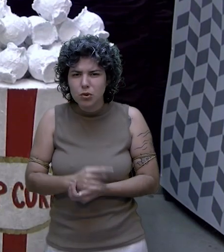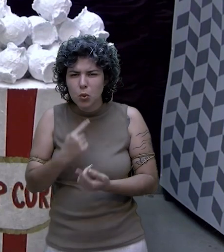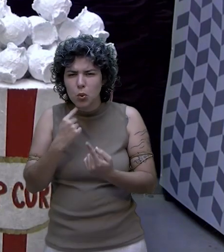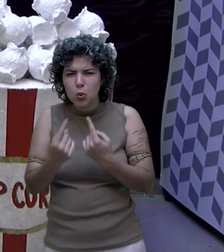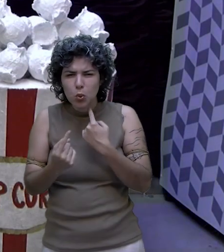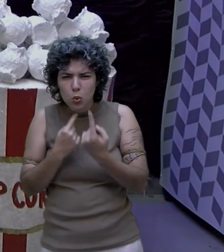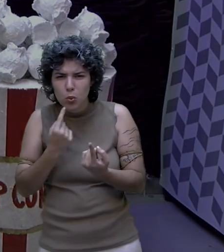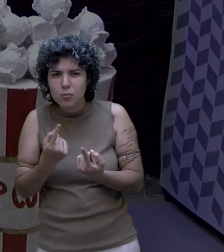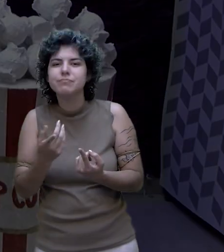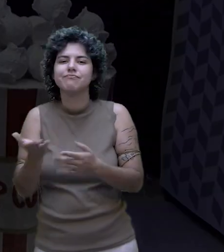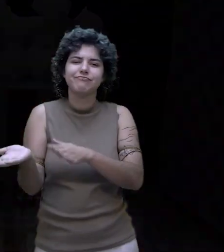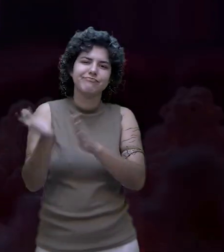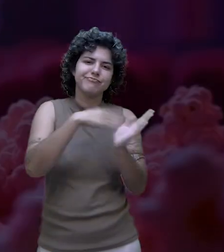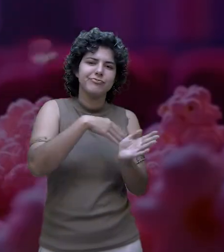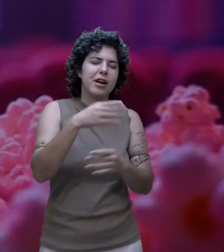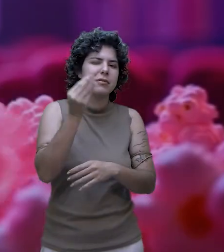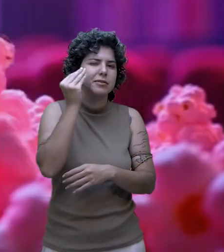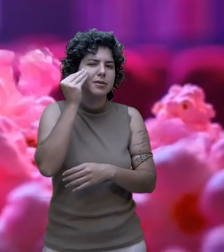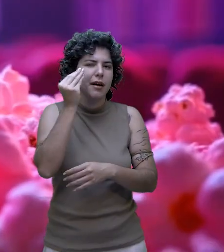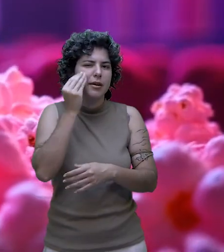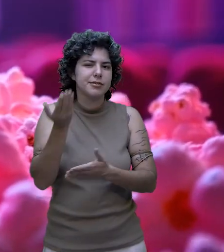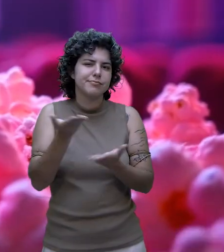representatividade feminina no cinema.